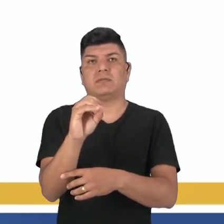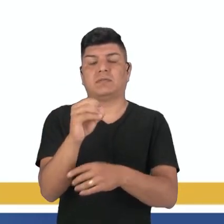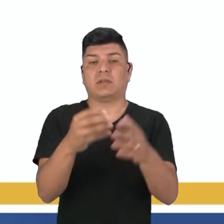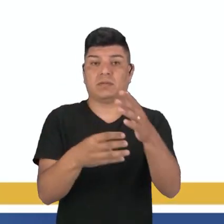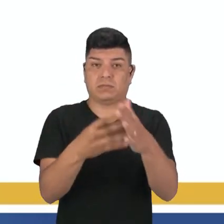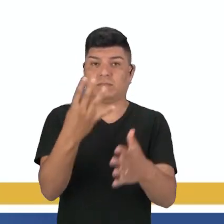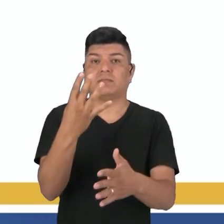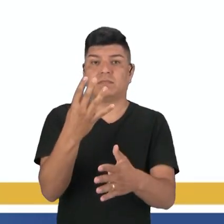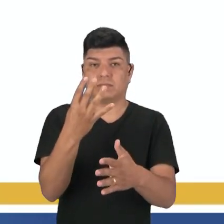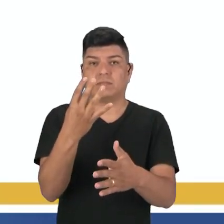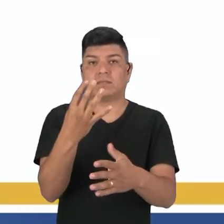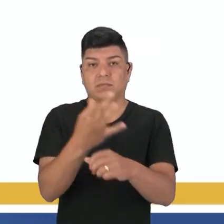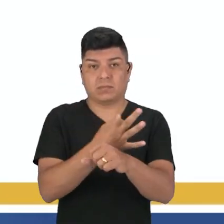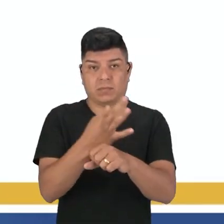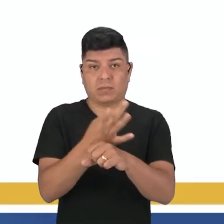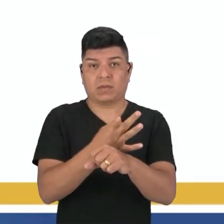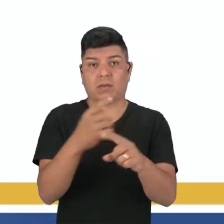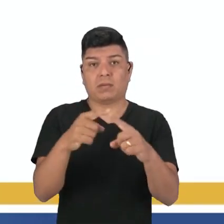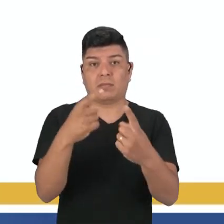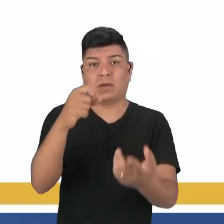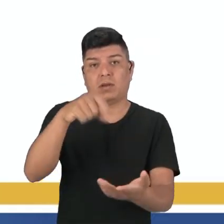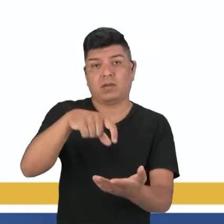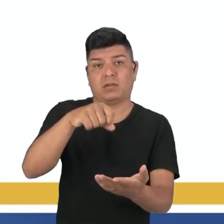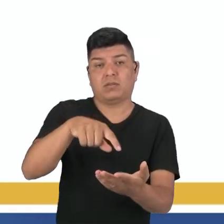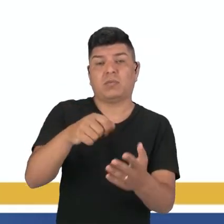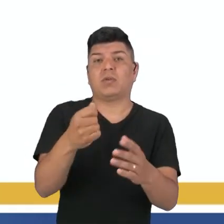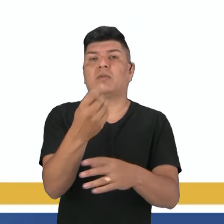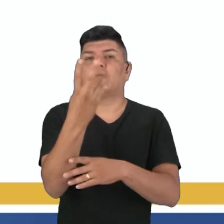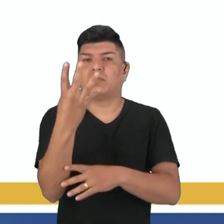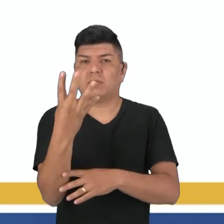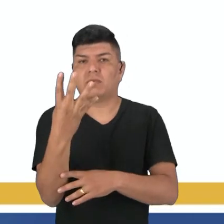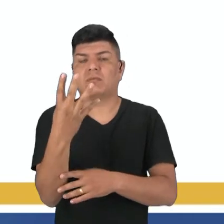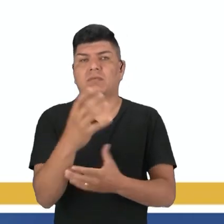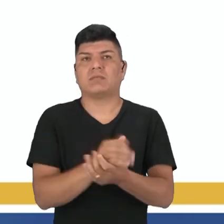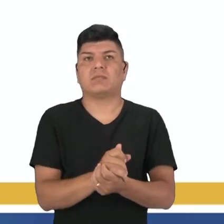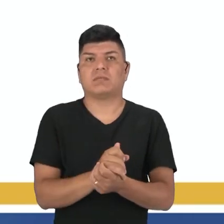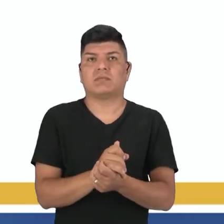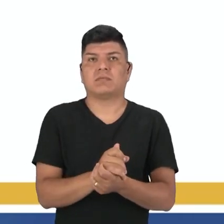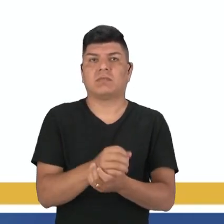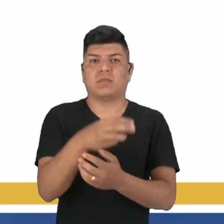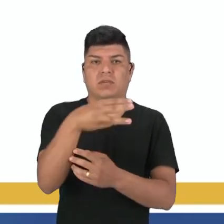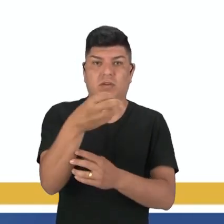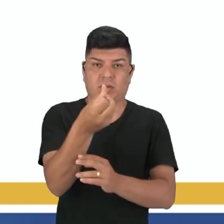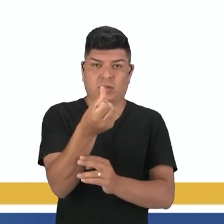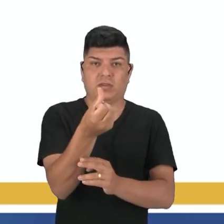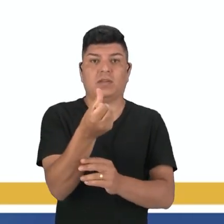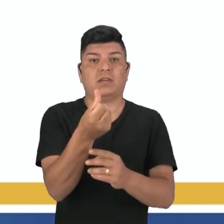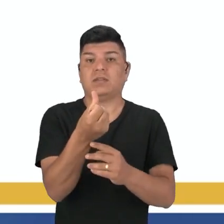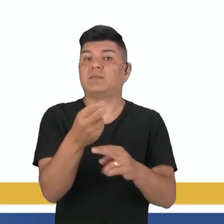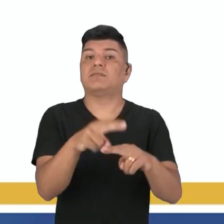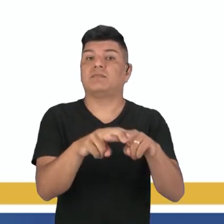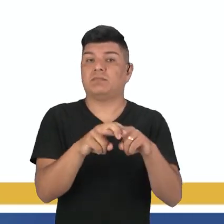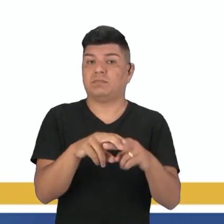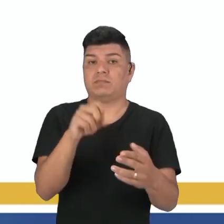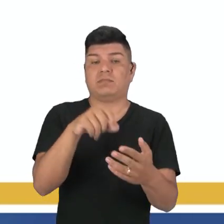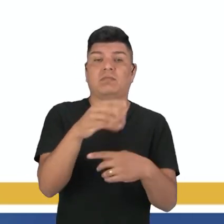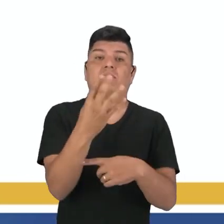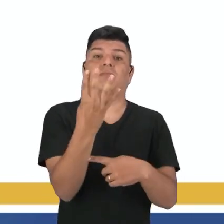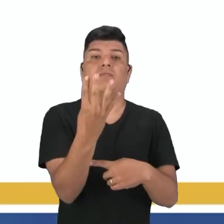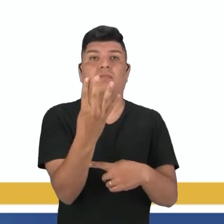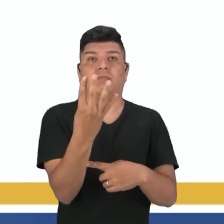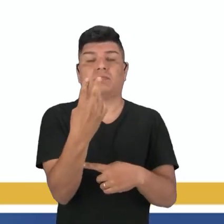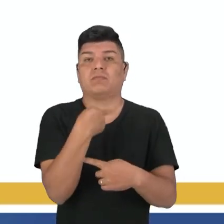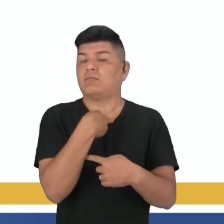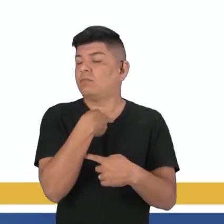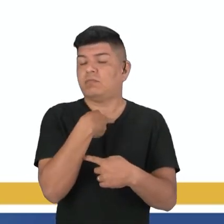4 vezes. Tá, coube 4 vezes, mas sobrou quanto? Né? Deu 36, portanto sobra 4. E aí eu